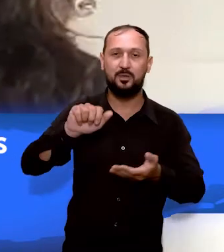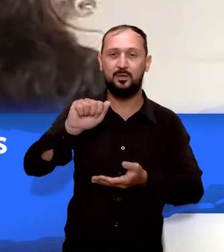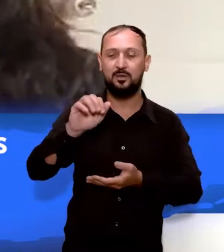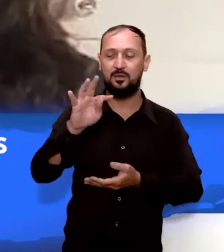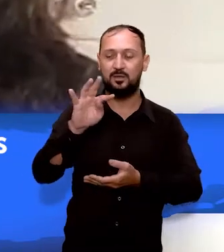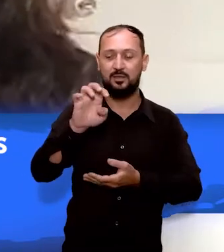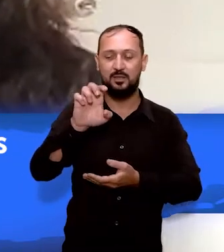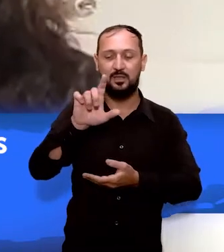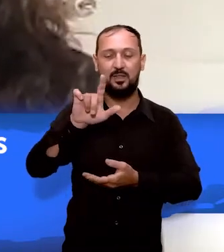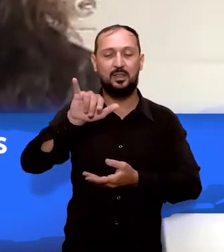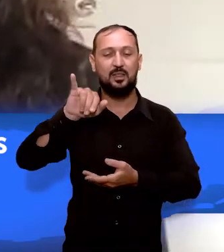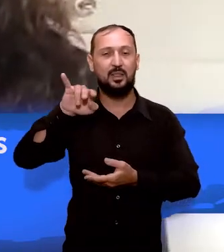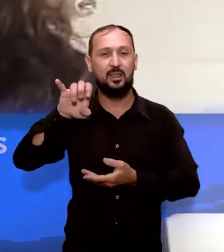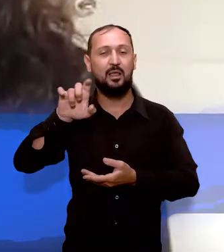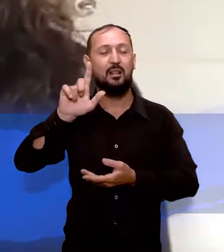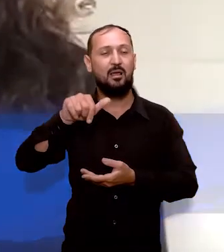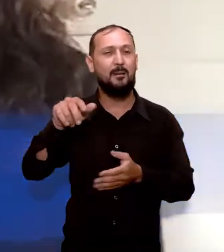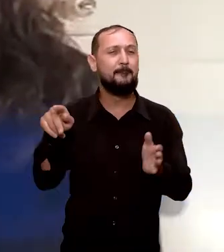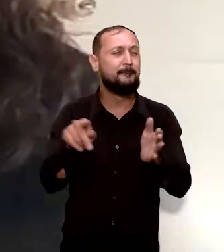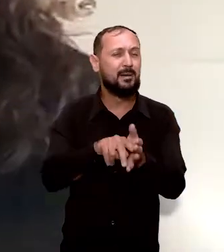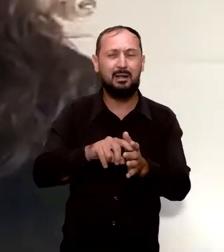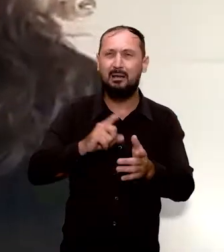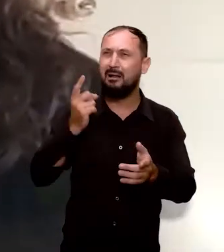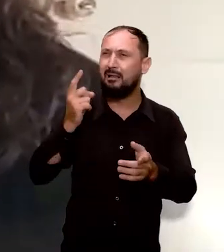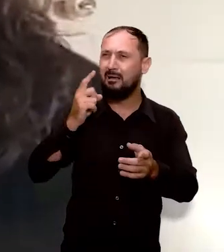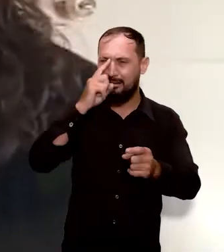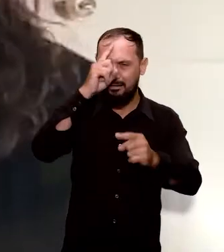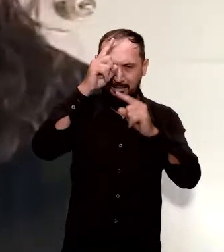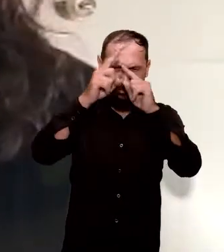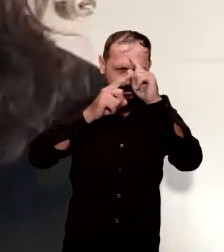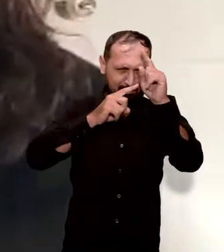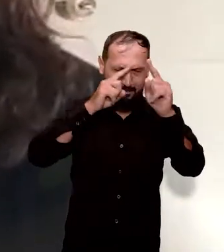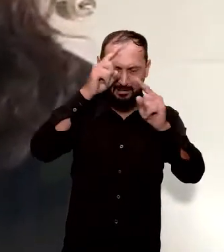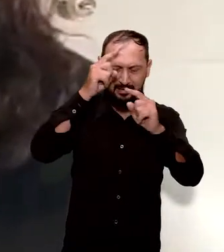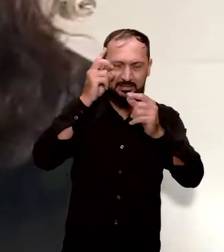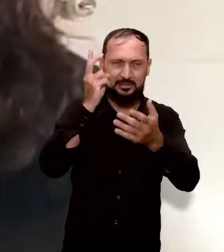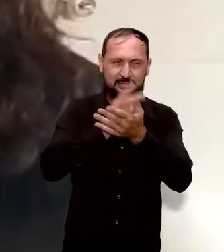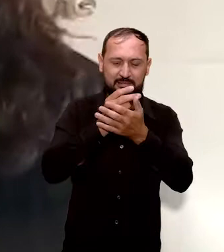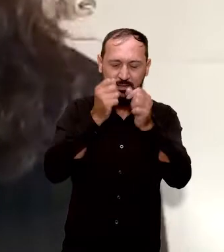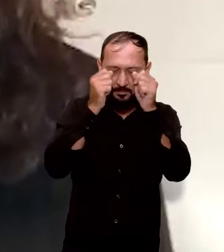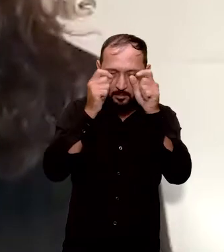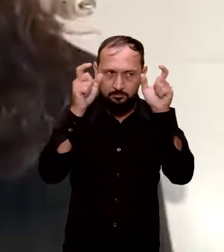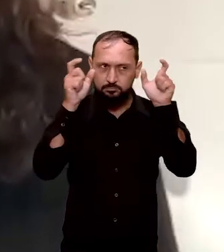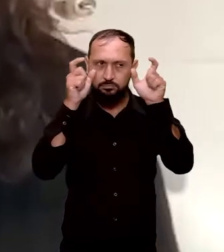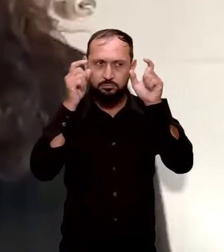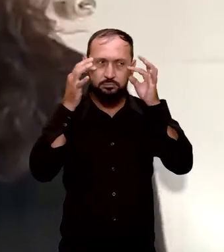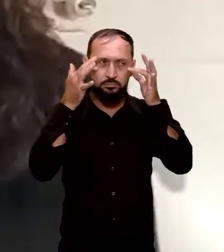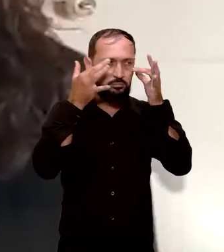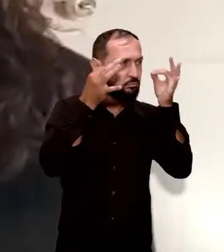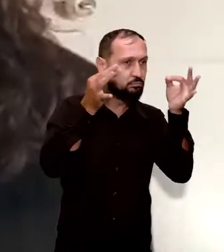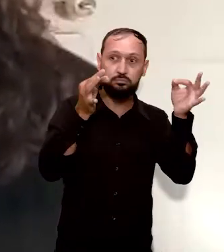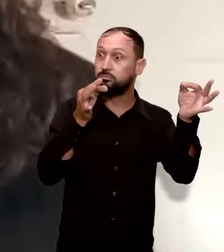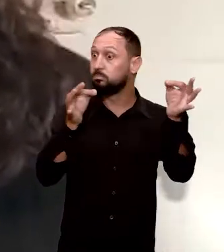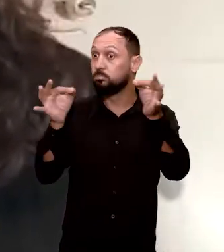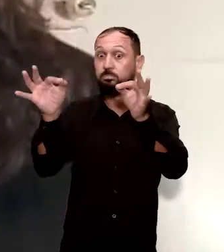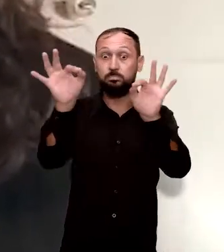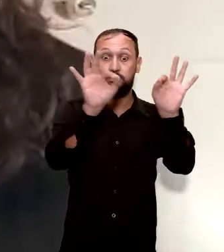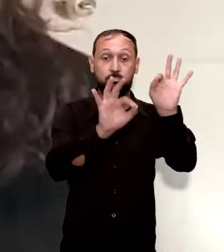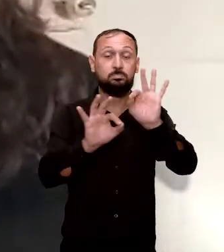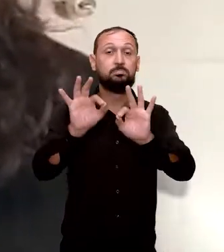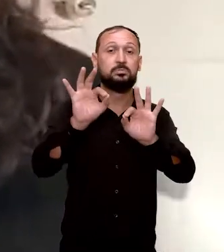chama Múltiplo Atelier. Ela é uma artista extremamente criativa,